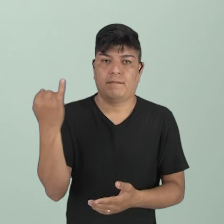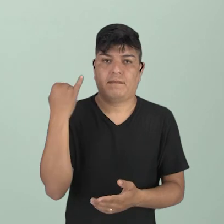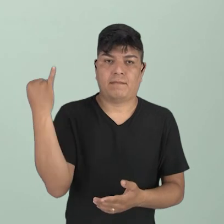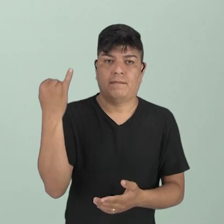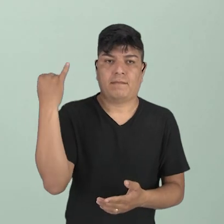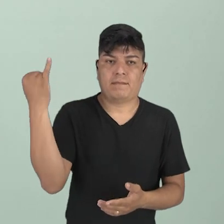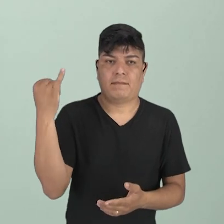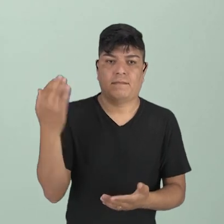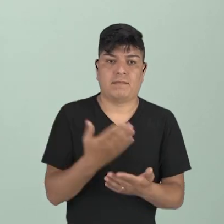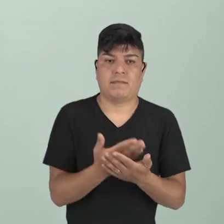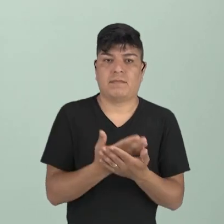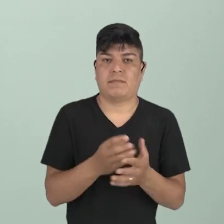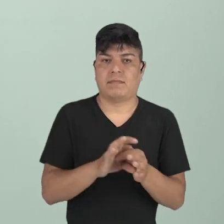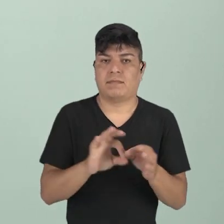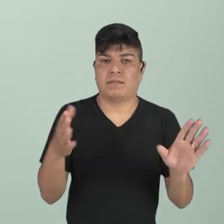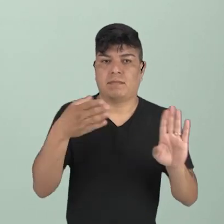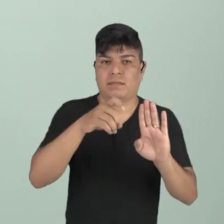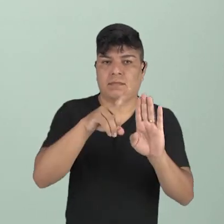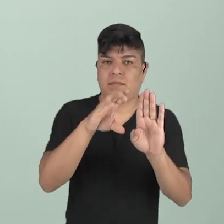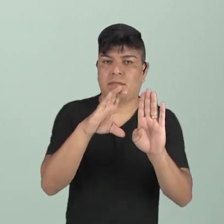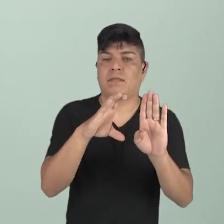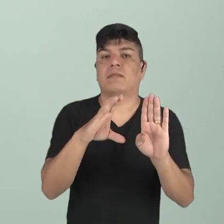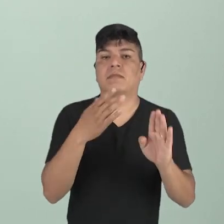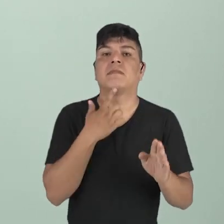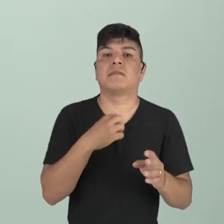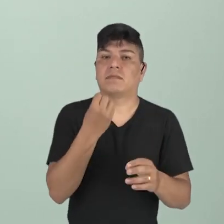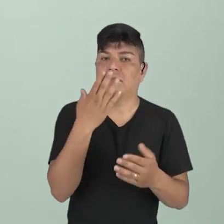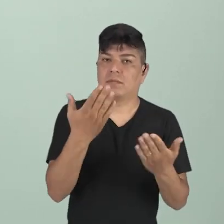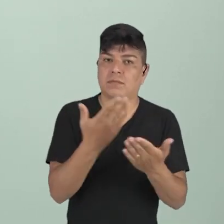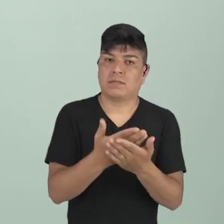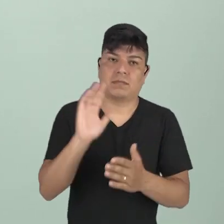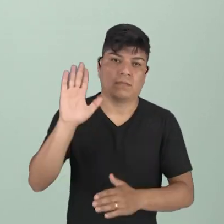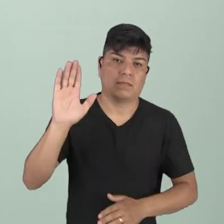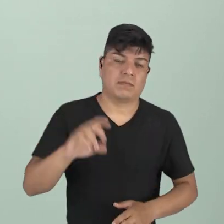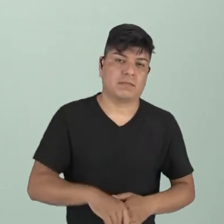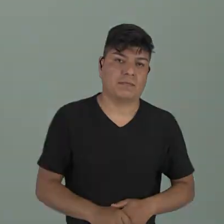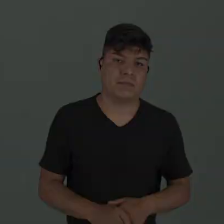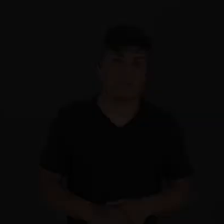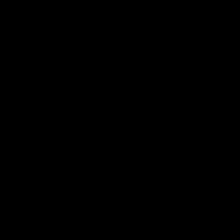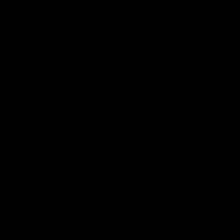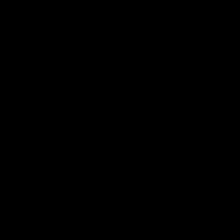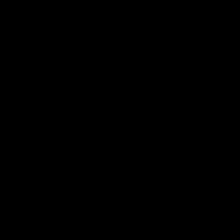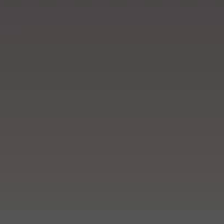muito importante, tá? Essa aula fica disponível na plataforma Edu, que desejo bons estudos e até a próxima.